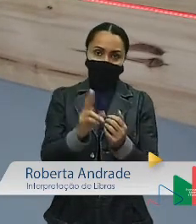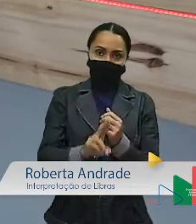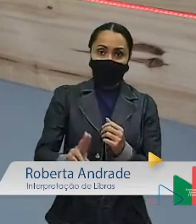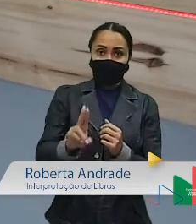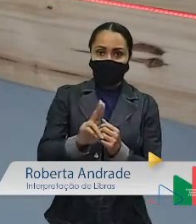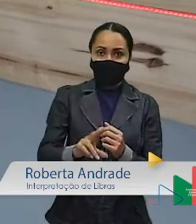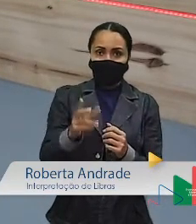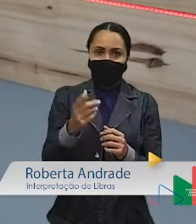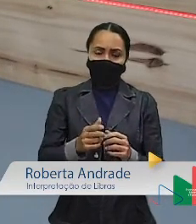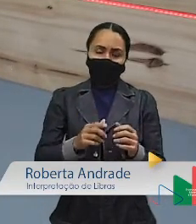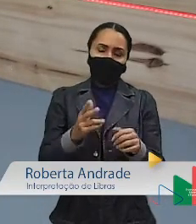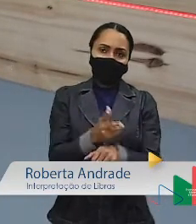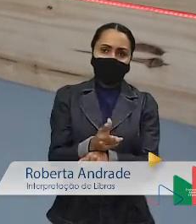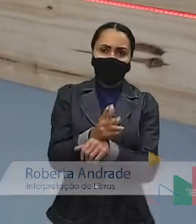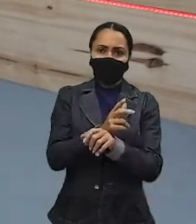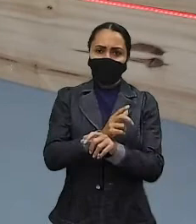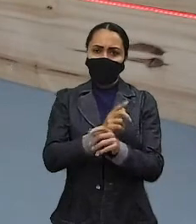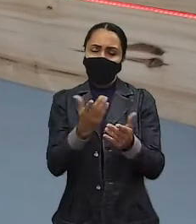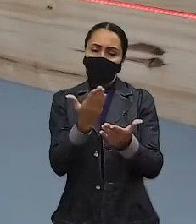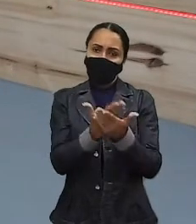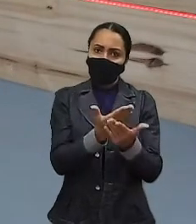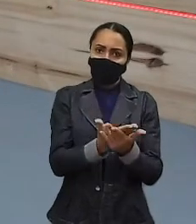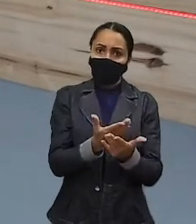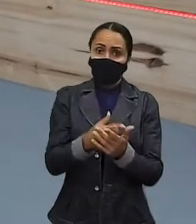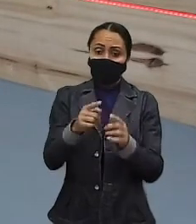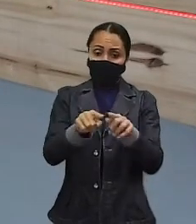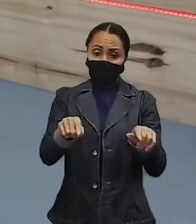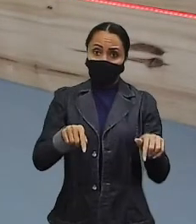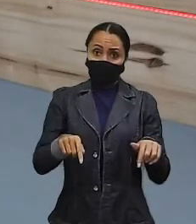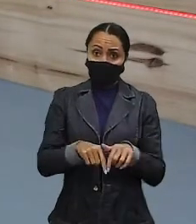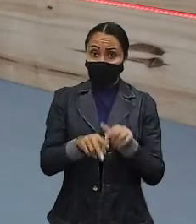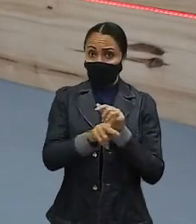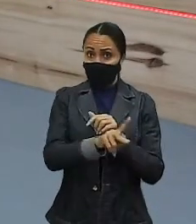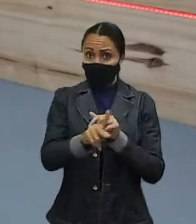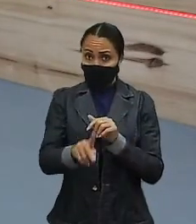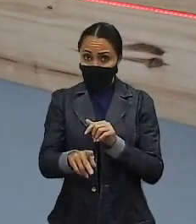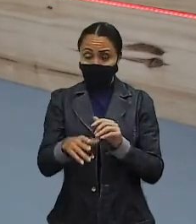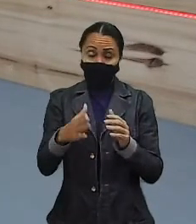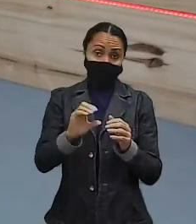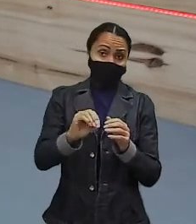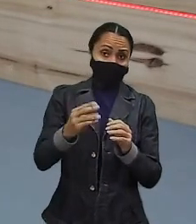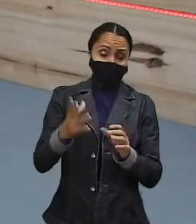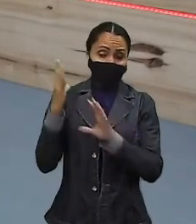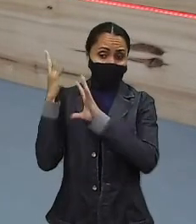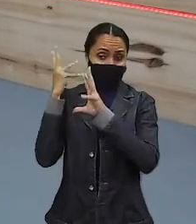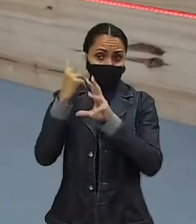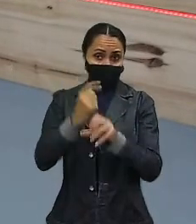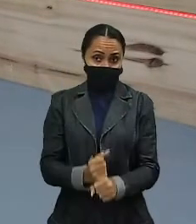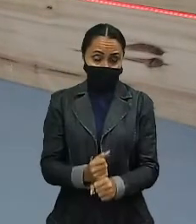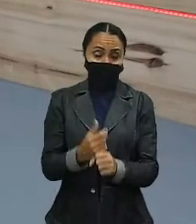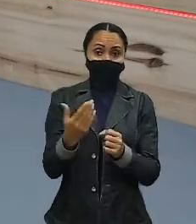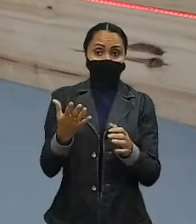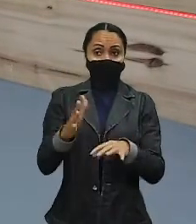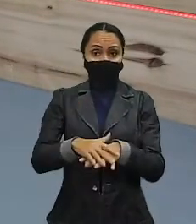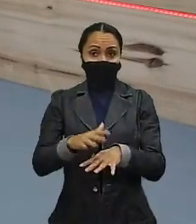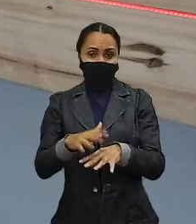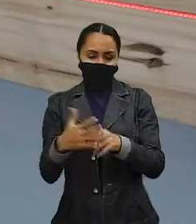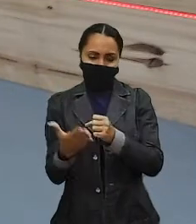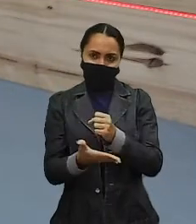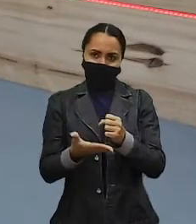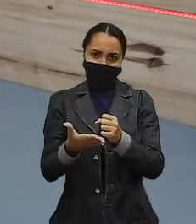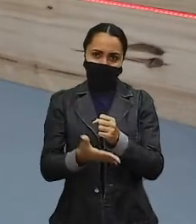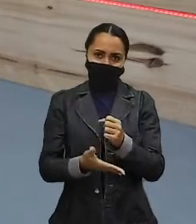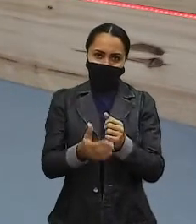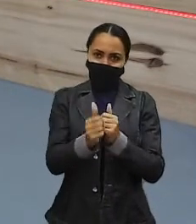nossas videoaulas aí para sua turma, professor, ou aqueles que estão fazendo revisão na matemática básica, nos seguindo aí